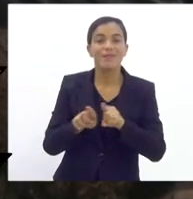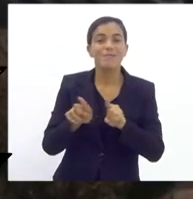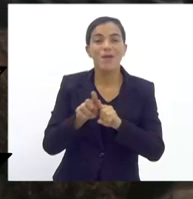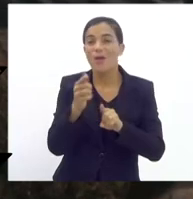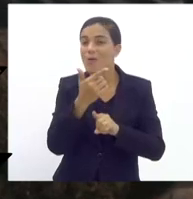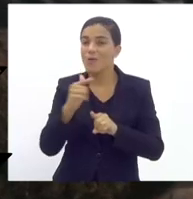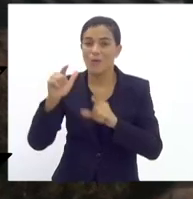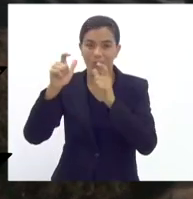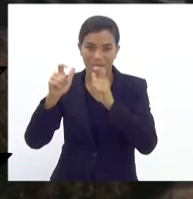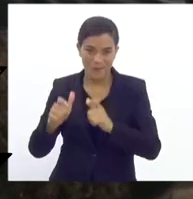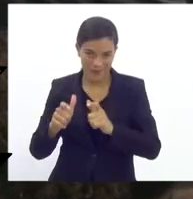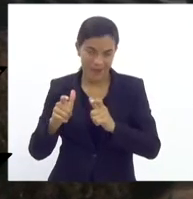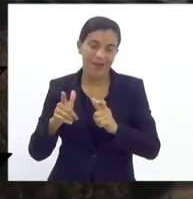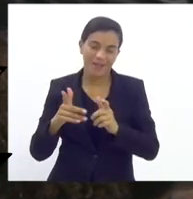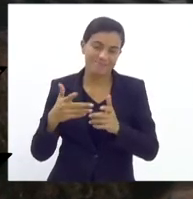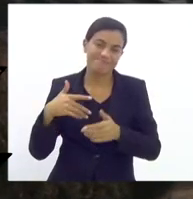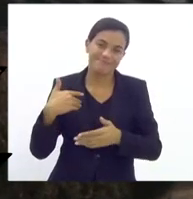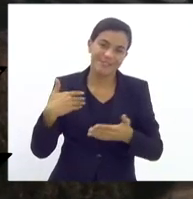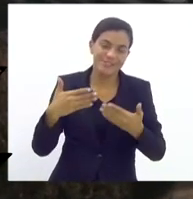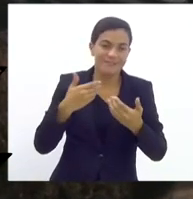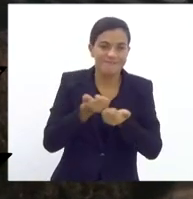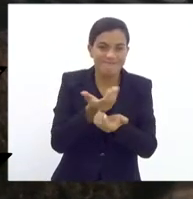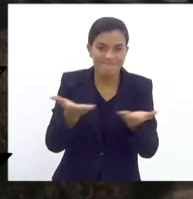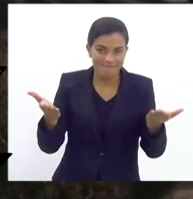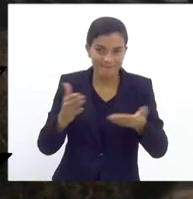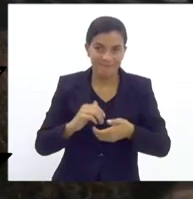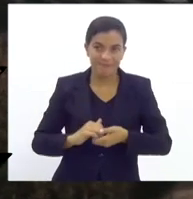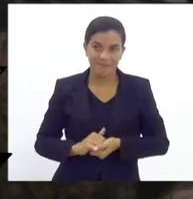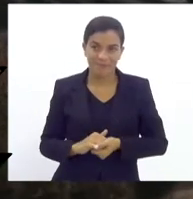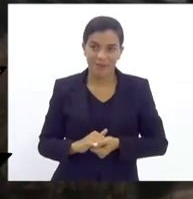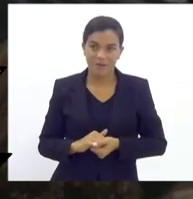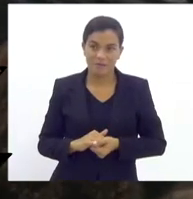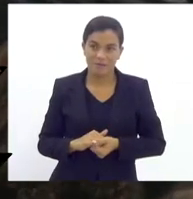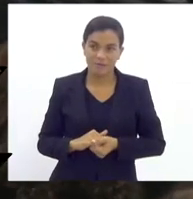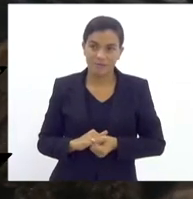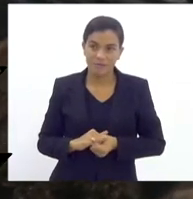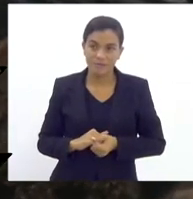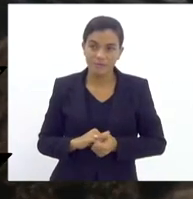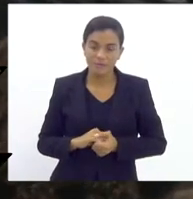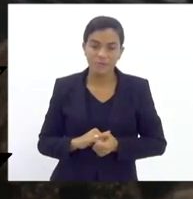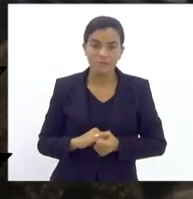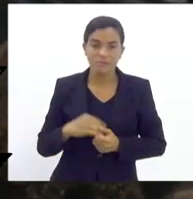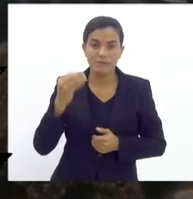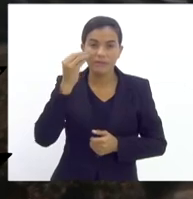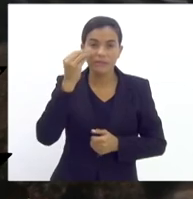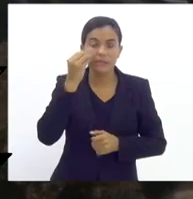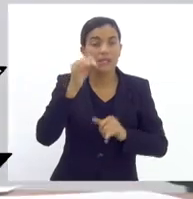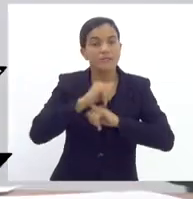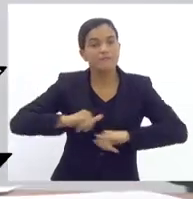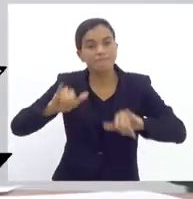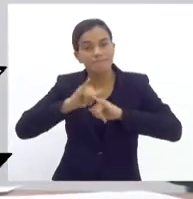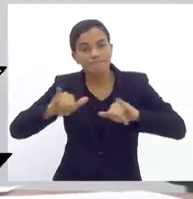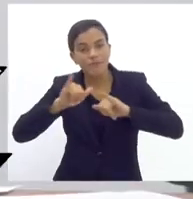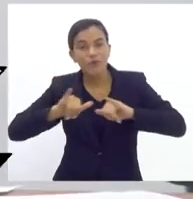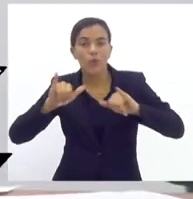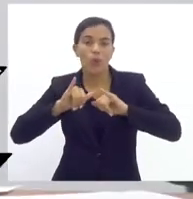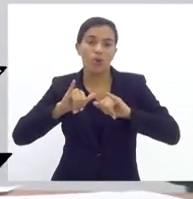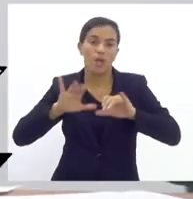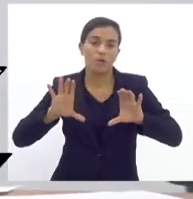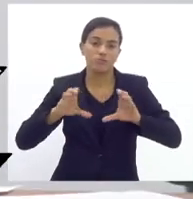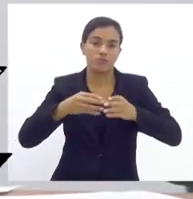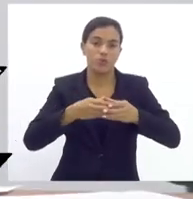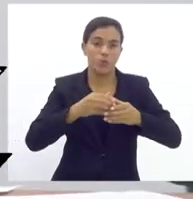também que a gente vai estar fazendo esse espaço aqui tentar divulgar mais junto ao